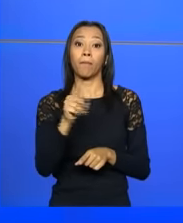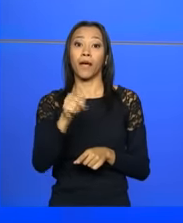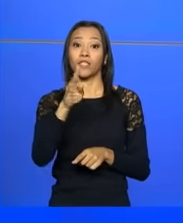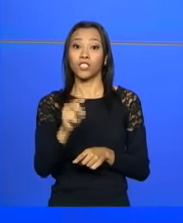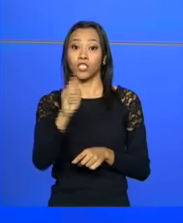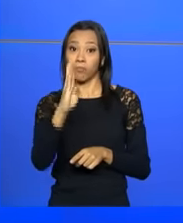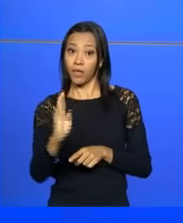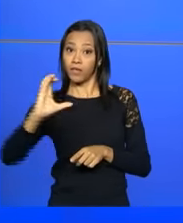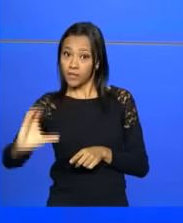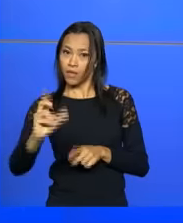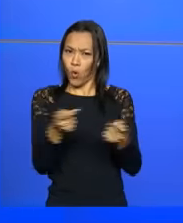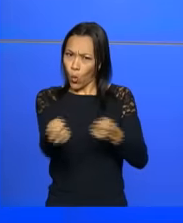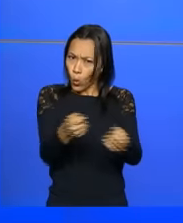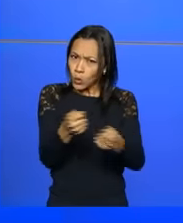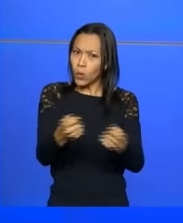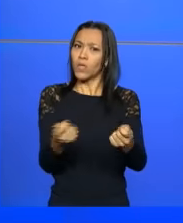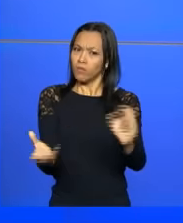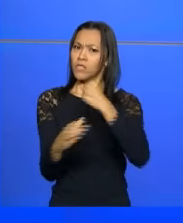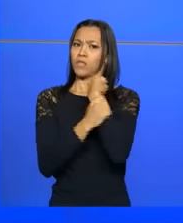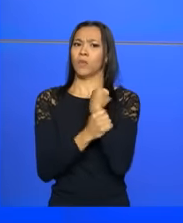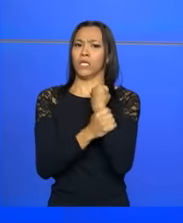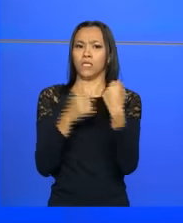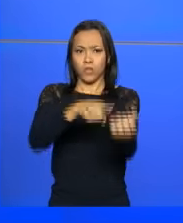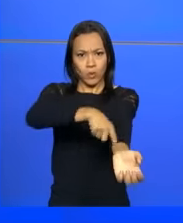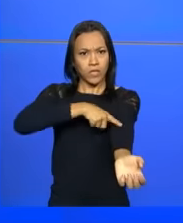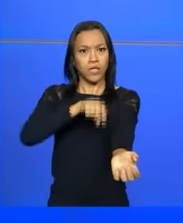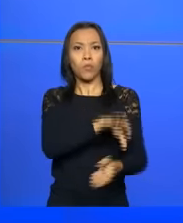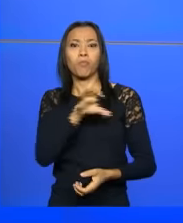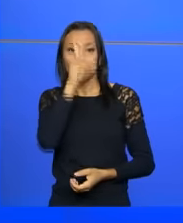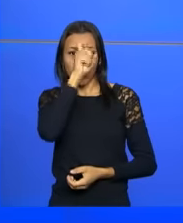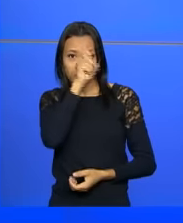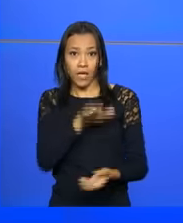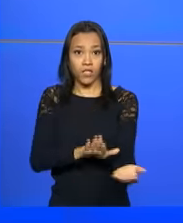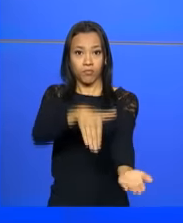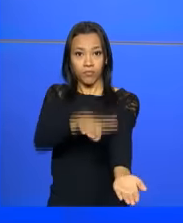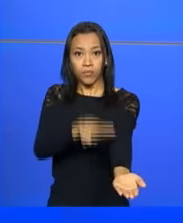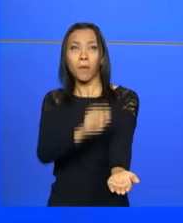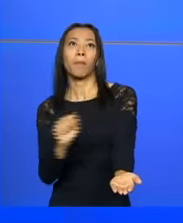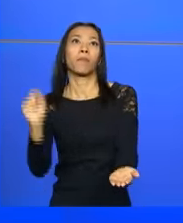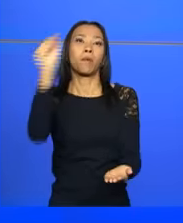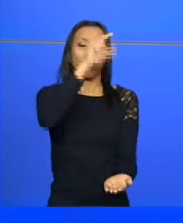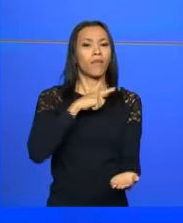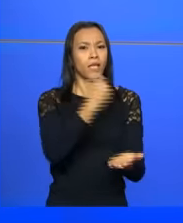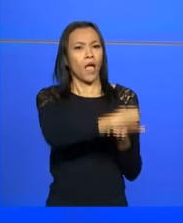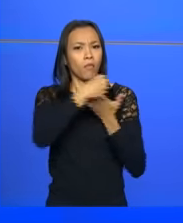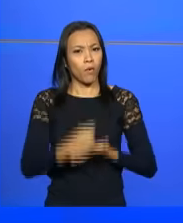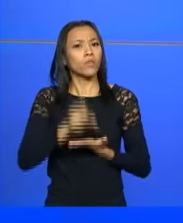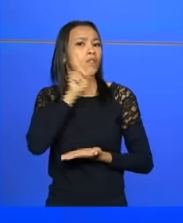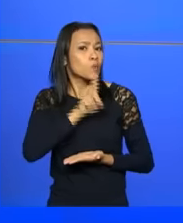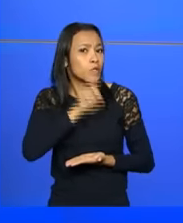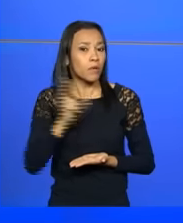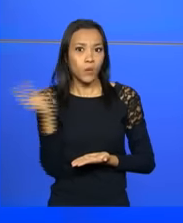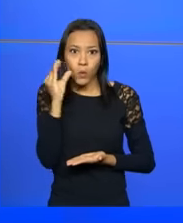pro controle e a segurança do sangue nos hemocentros nacionais a ação vai contar com o apoio dos Estados Unidos para dar rapidez